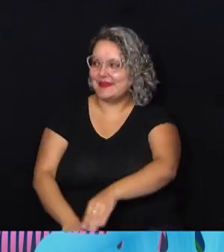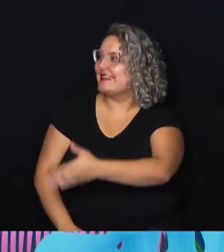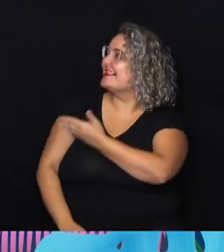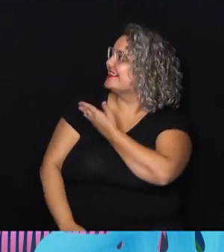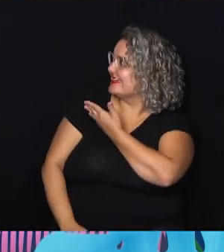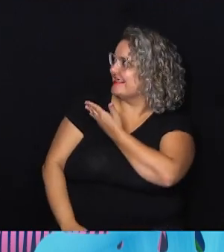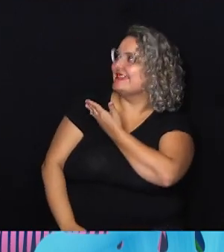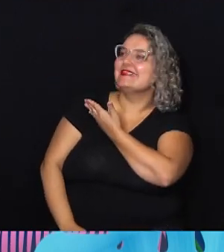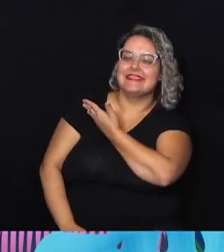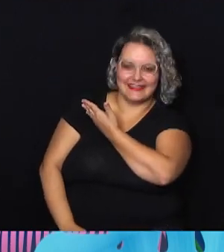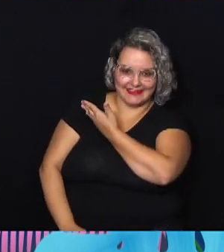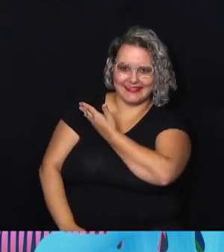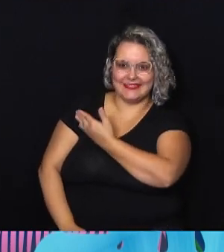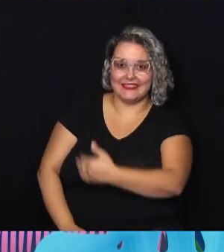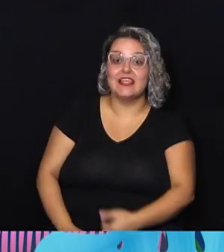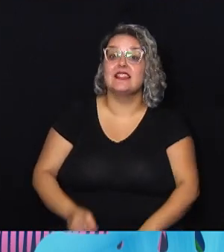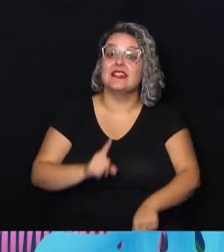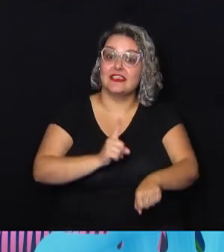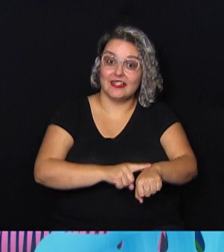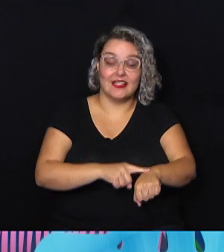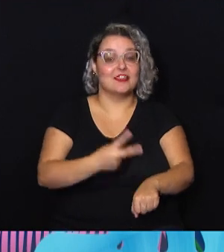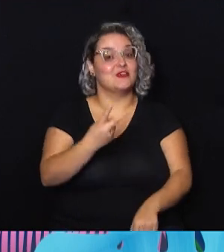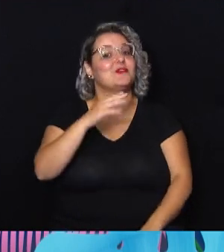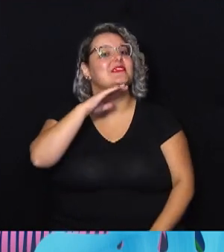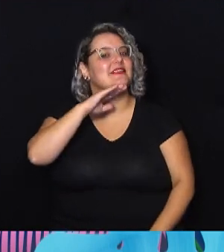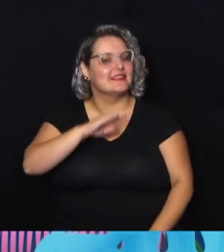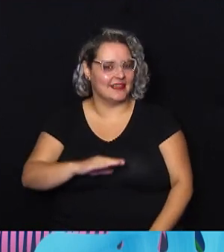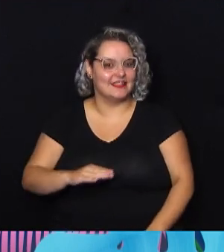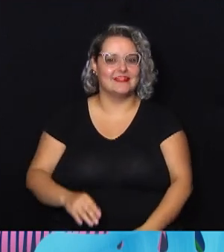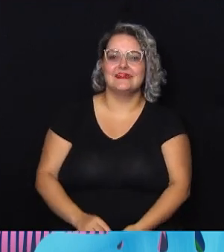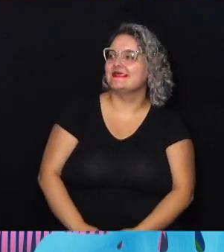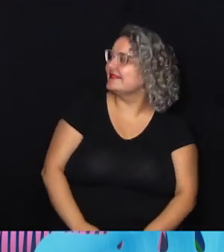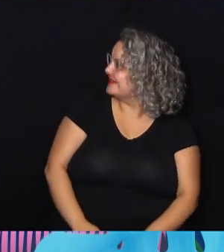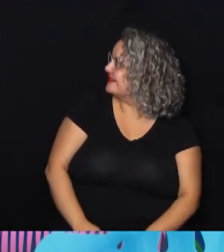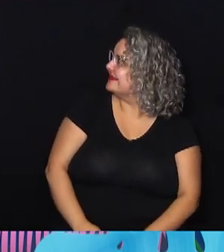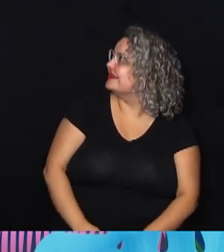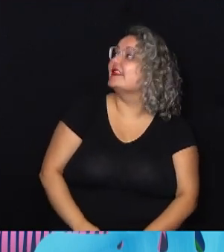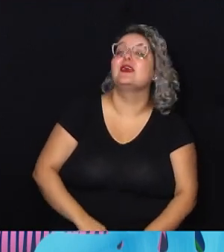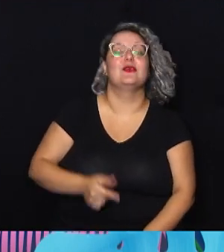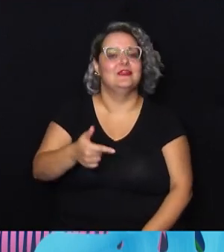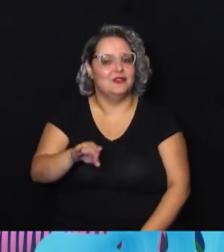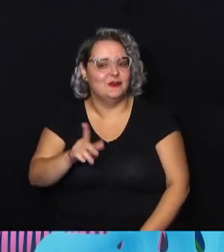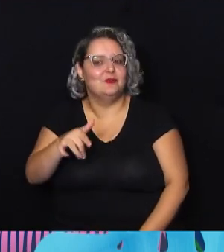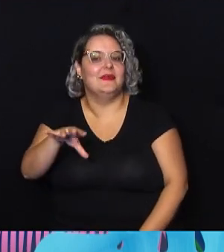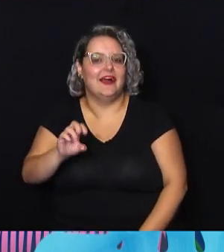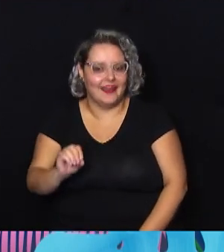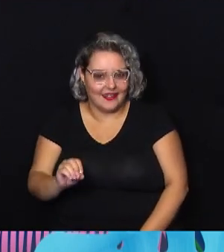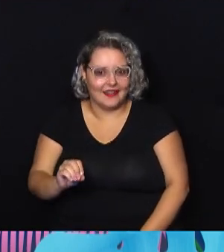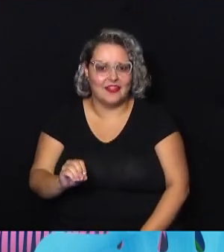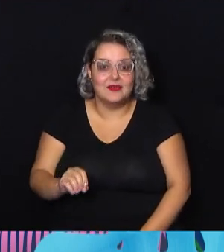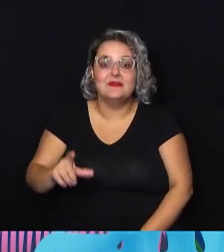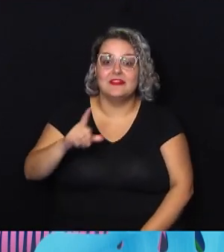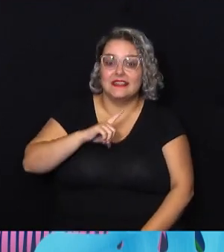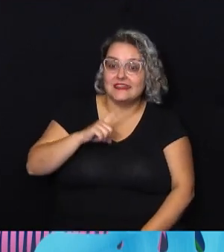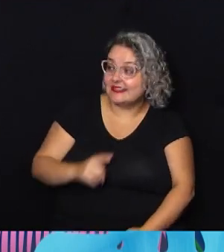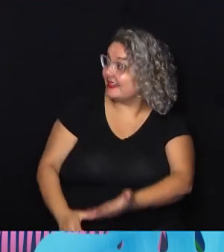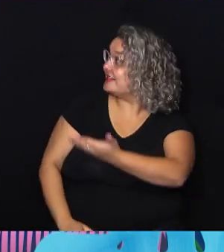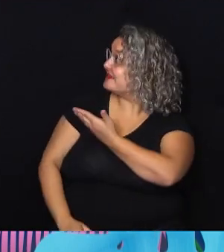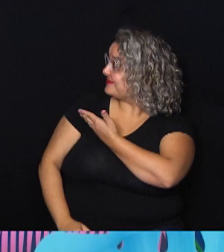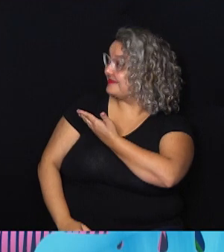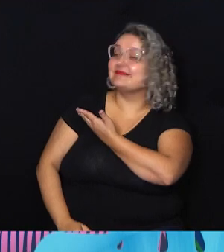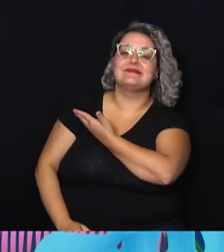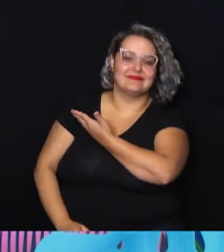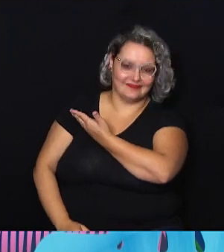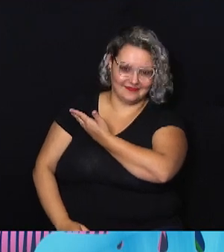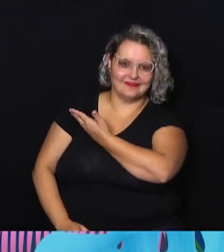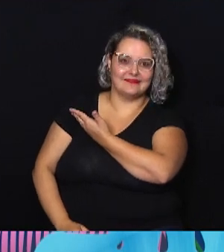Durval Pataro, a partir das 2 da tarde. E ainda em Barão, vai ter Bloco Matuá na Praça da Vila